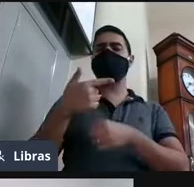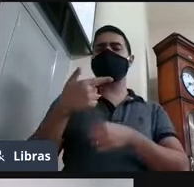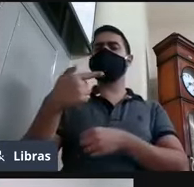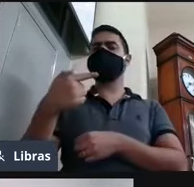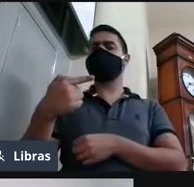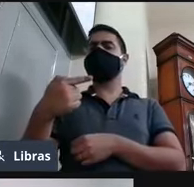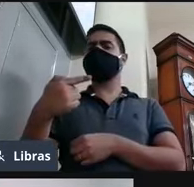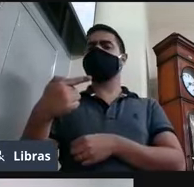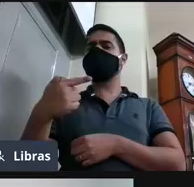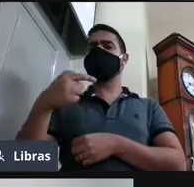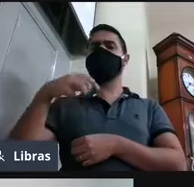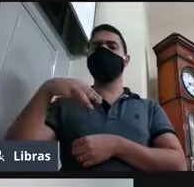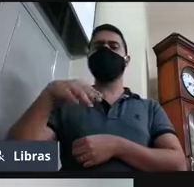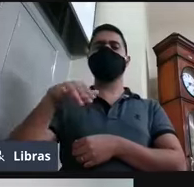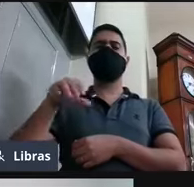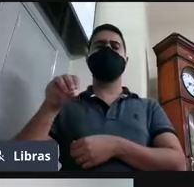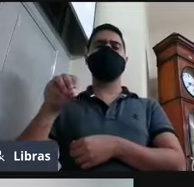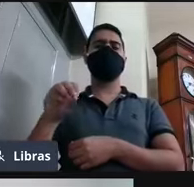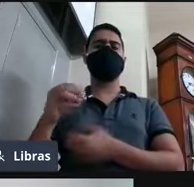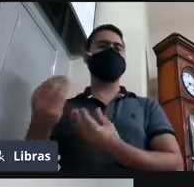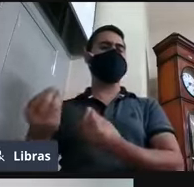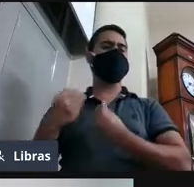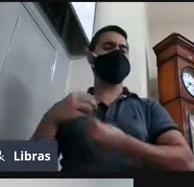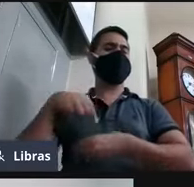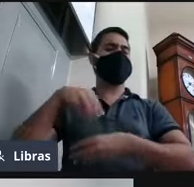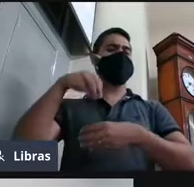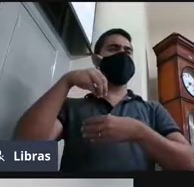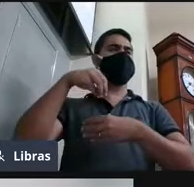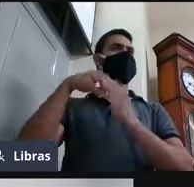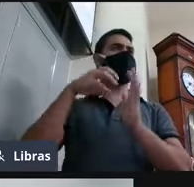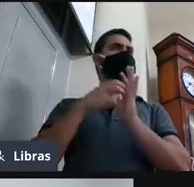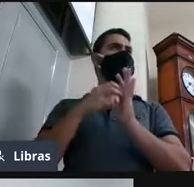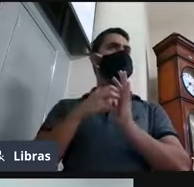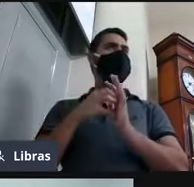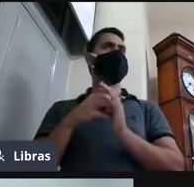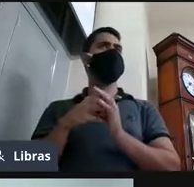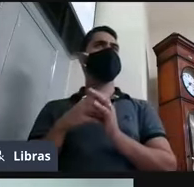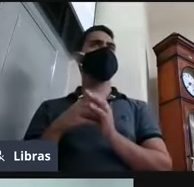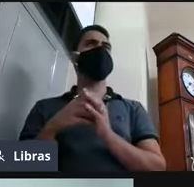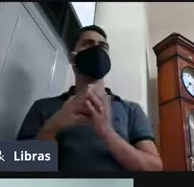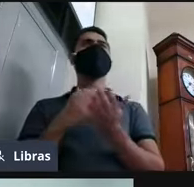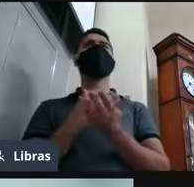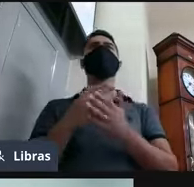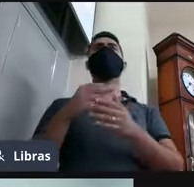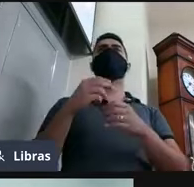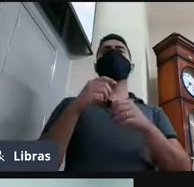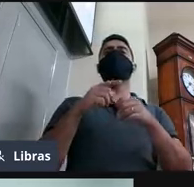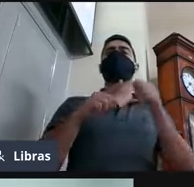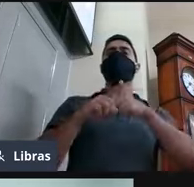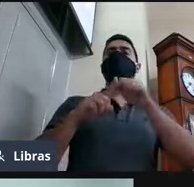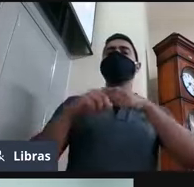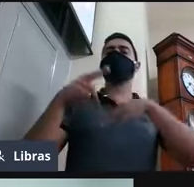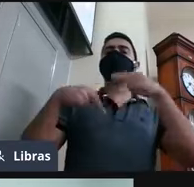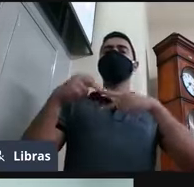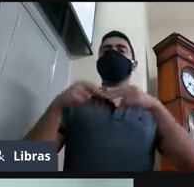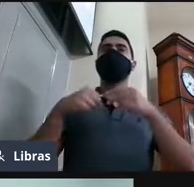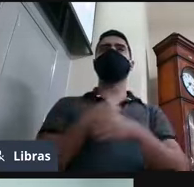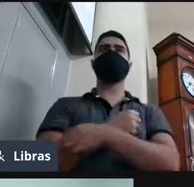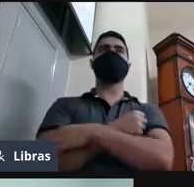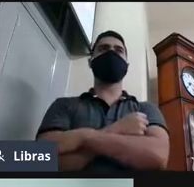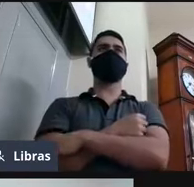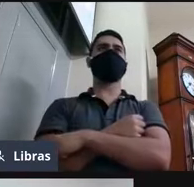27 de maio foram votadas pelo tribunal e chegou na Câmara lá no iniciozinho do mês de junho. O que acontece?